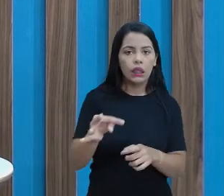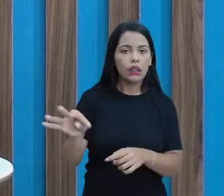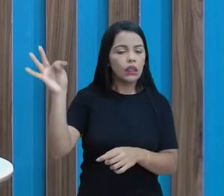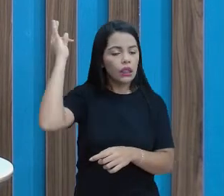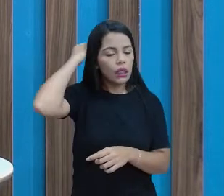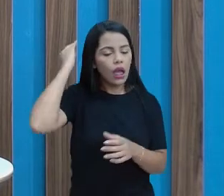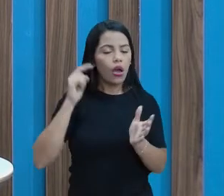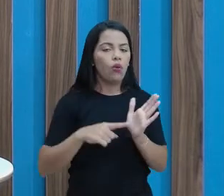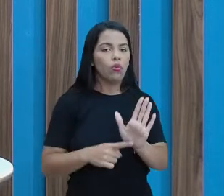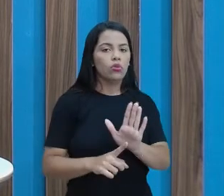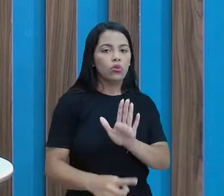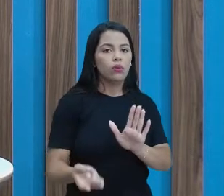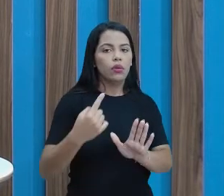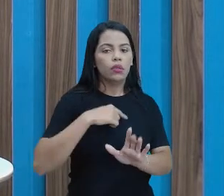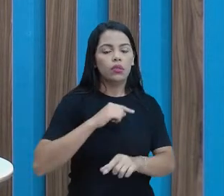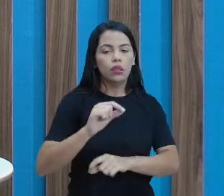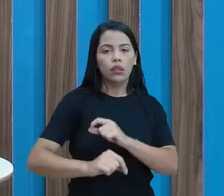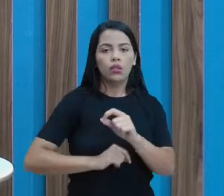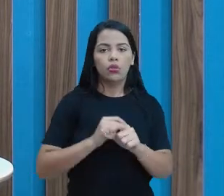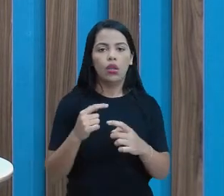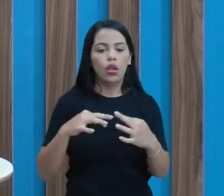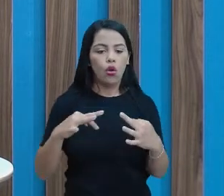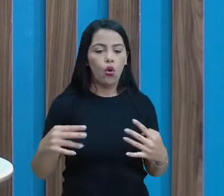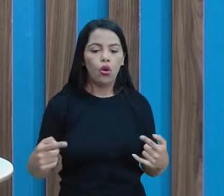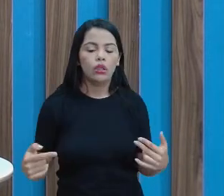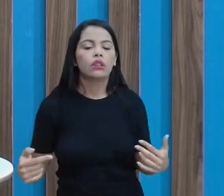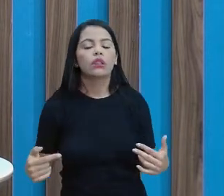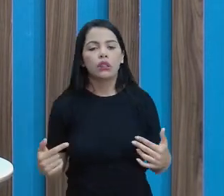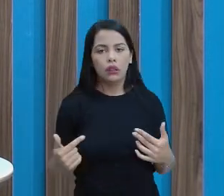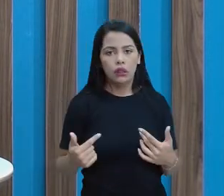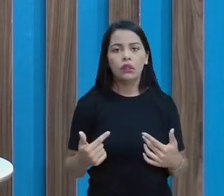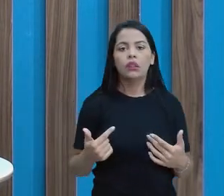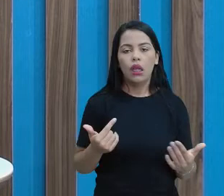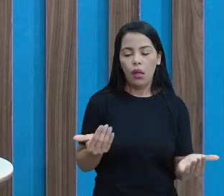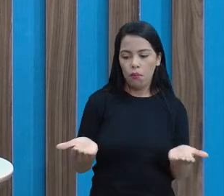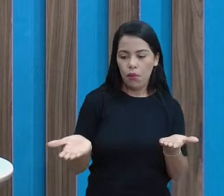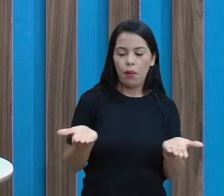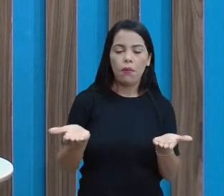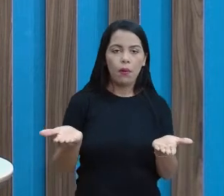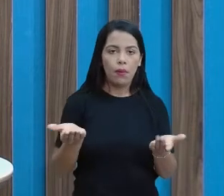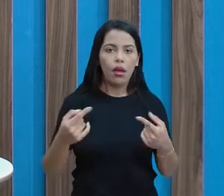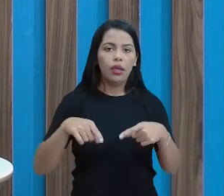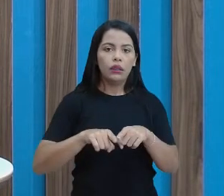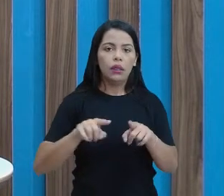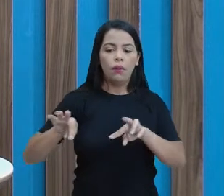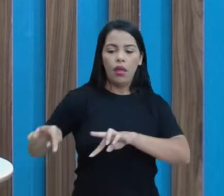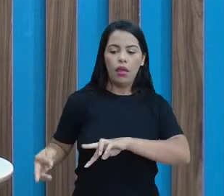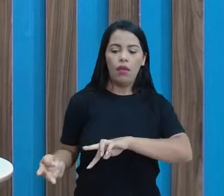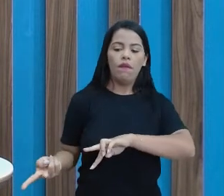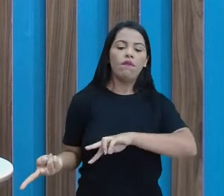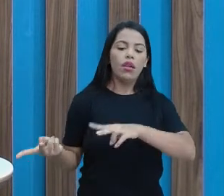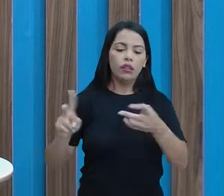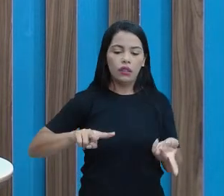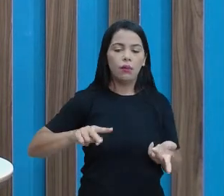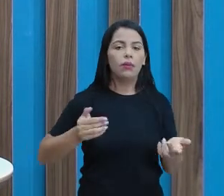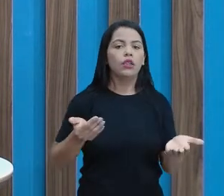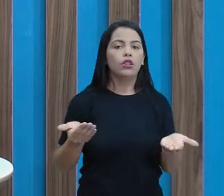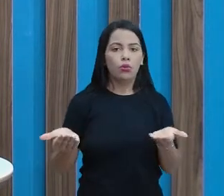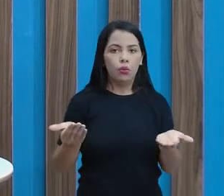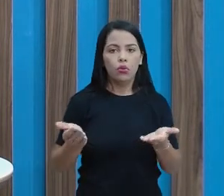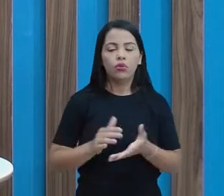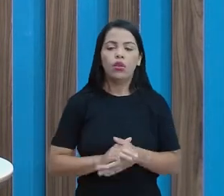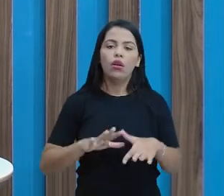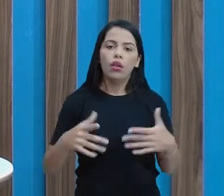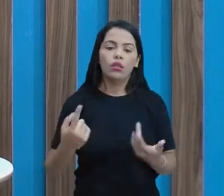são diretamente proporcionais e as grandezas que são inversamente proporcionais, certo? Então, tenha essa